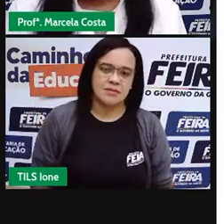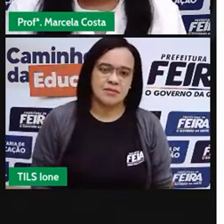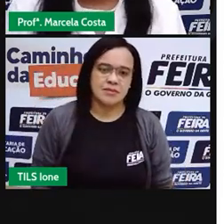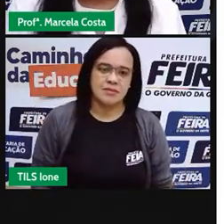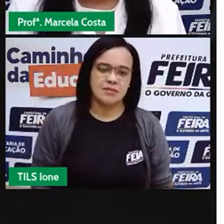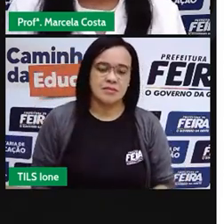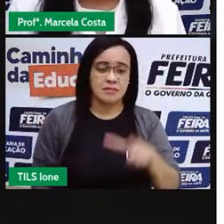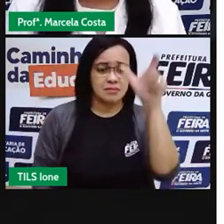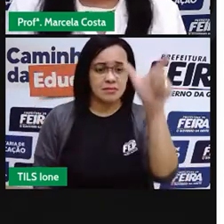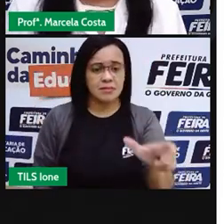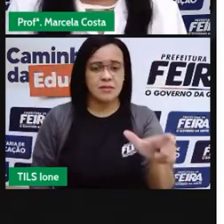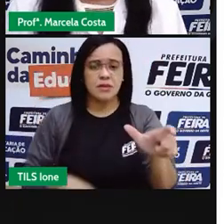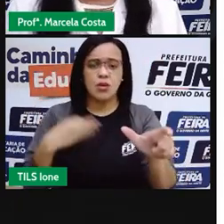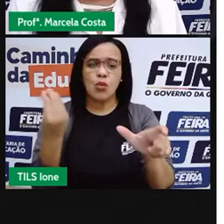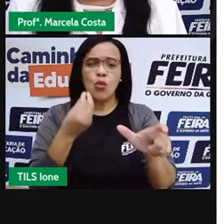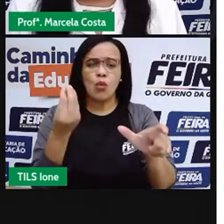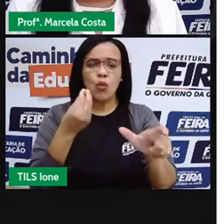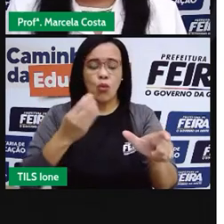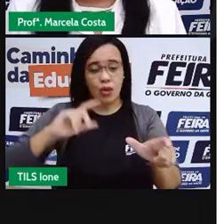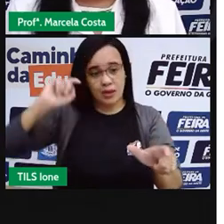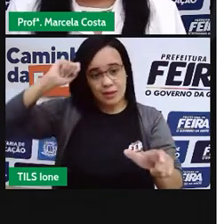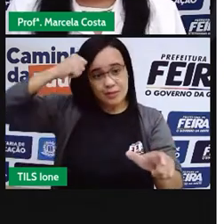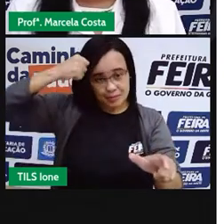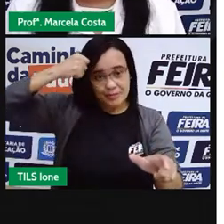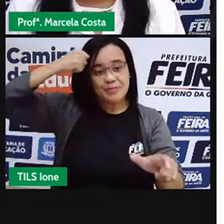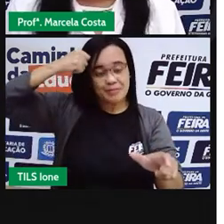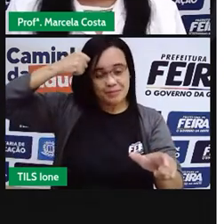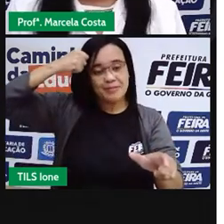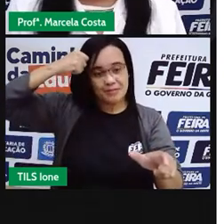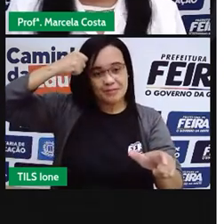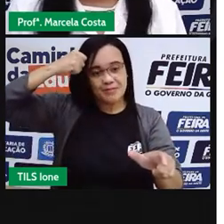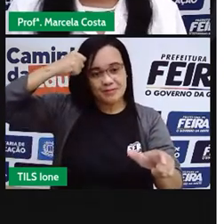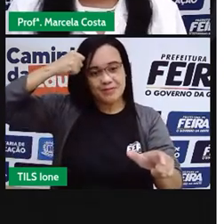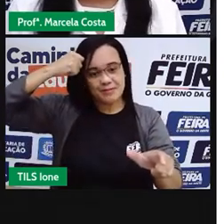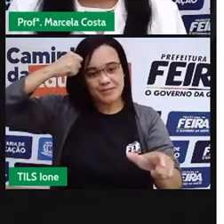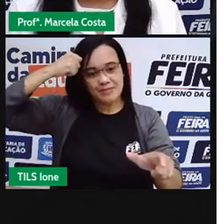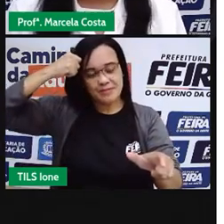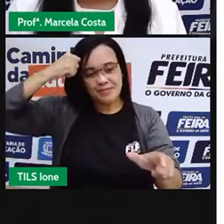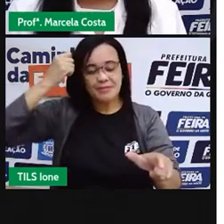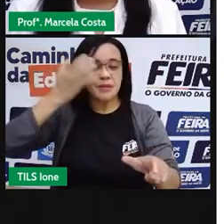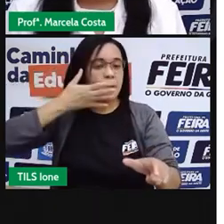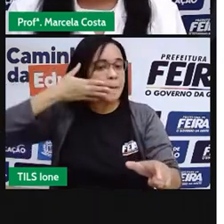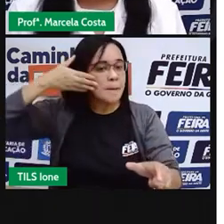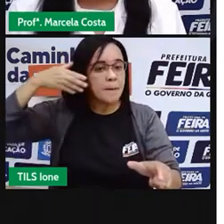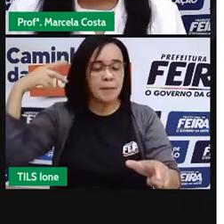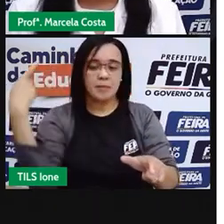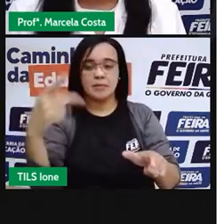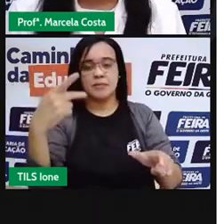É um personagem negro, né? Ele tem a pele negra.